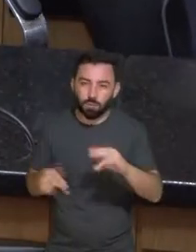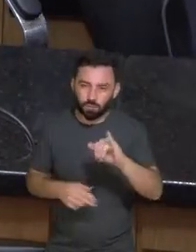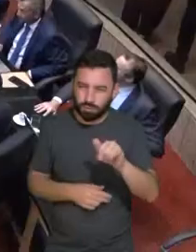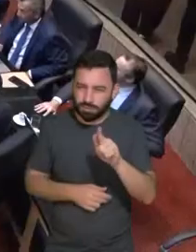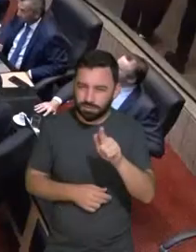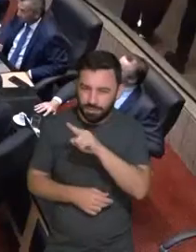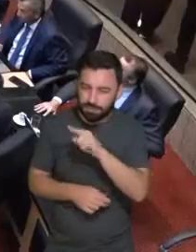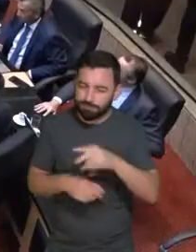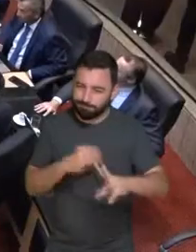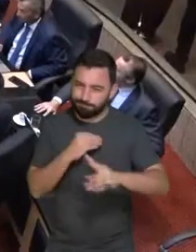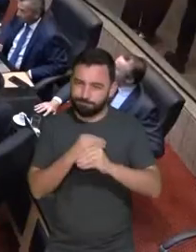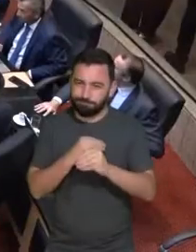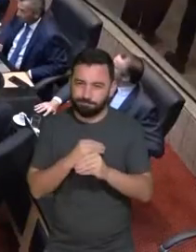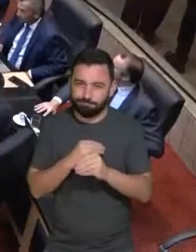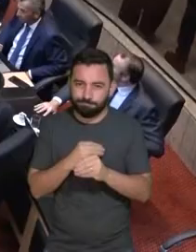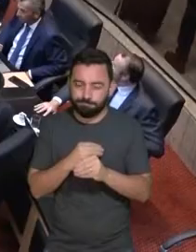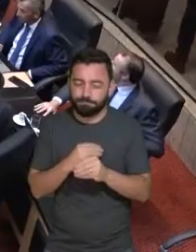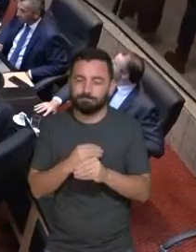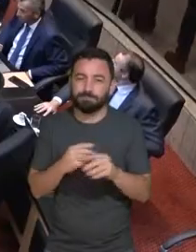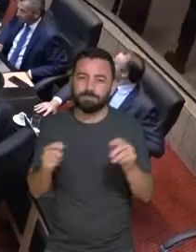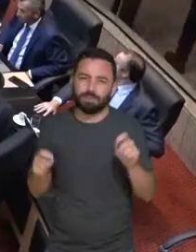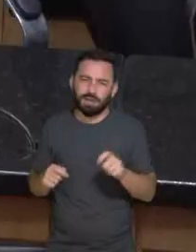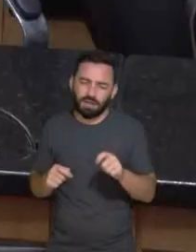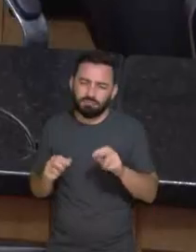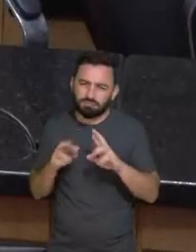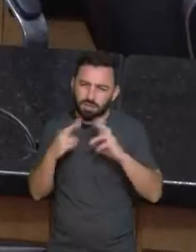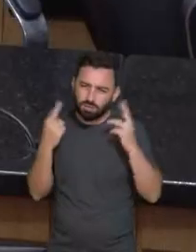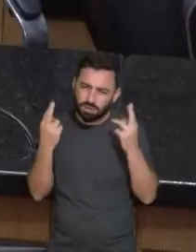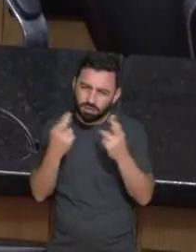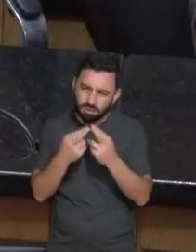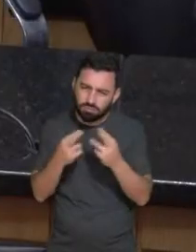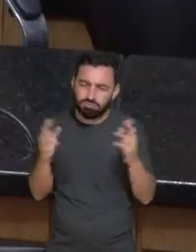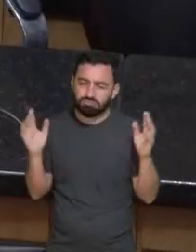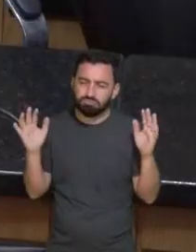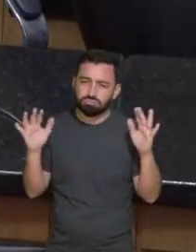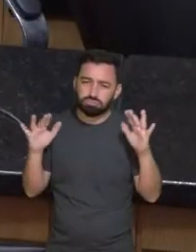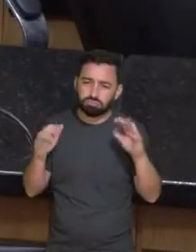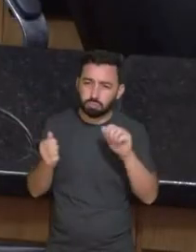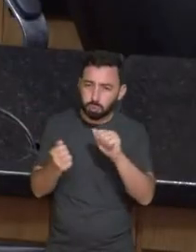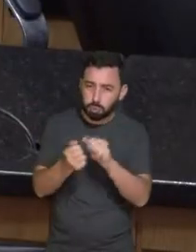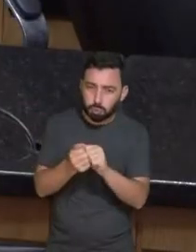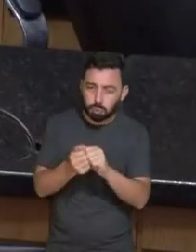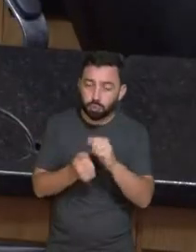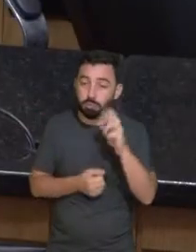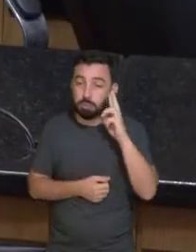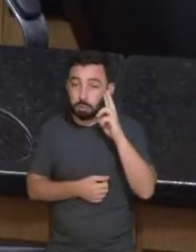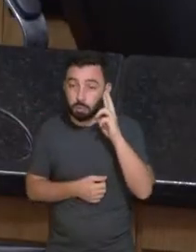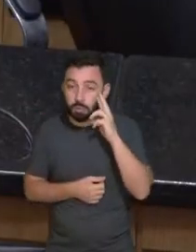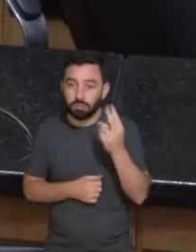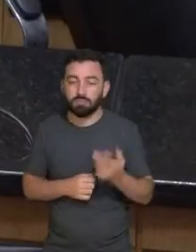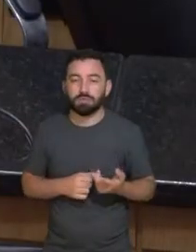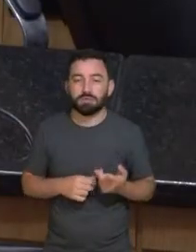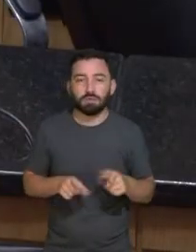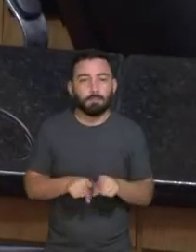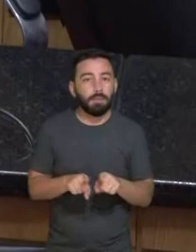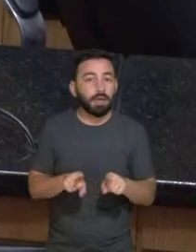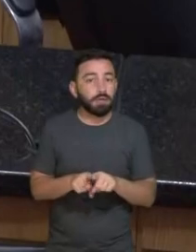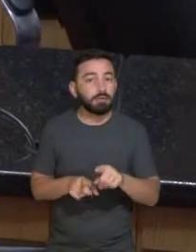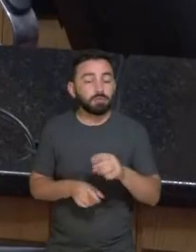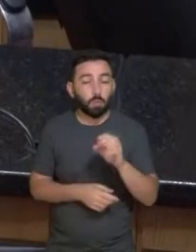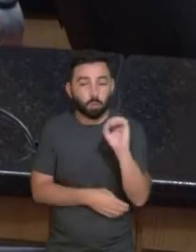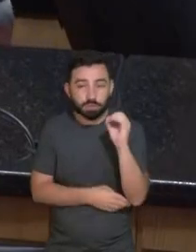apresentou a emenda, para que a gente possa reunir na terça-feira, e junto com o deputado Minotto, deputado Oscar